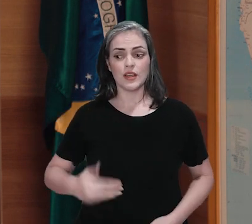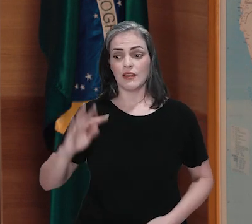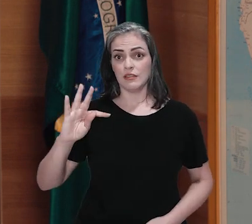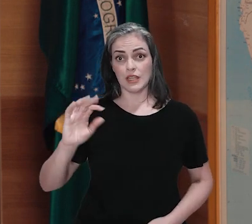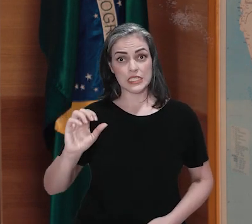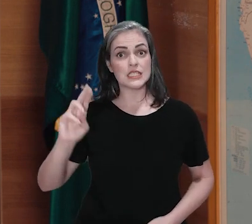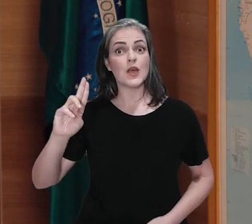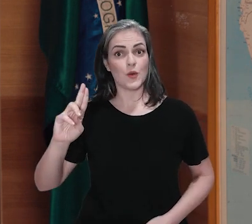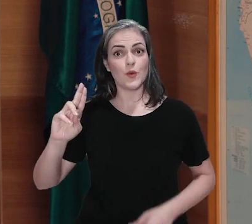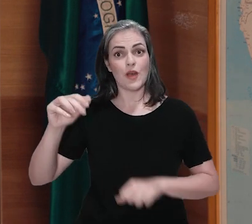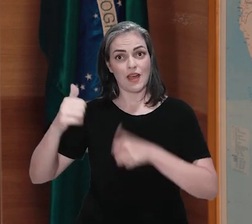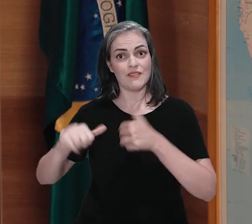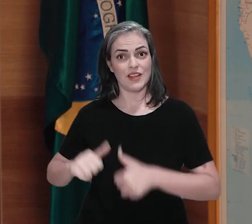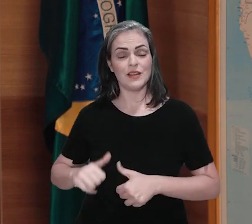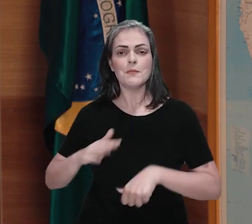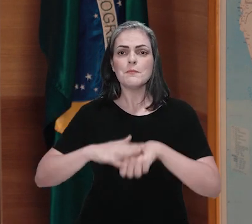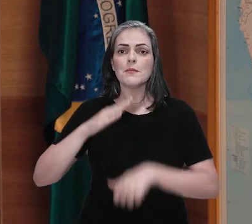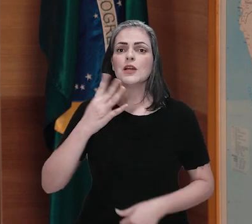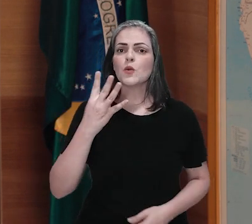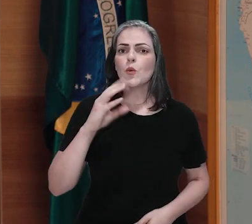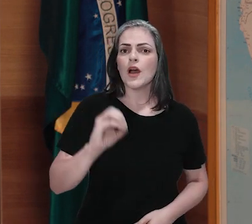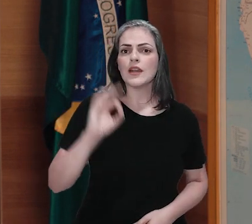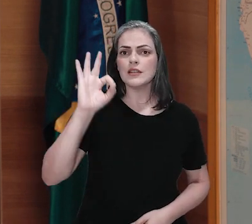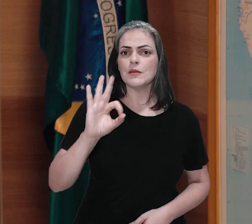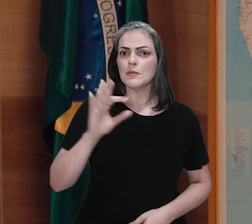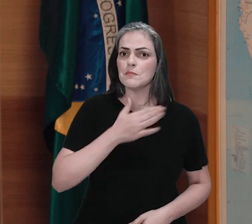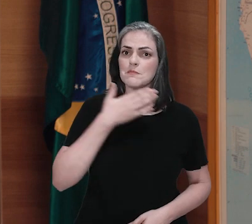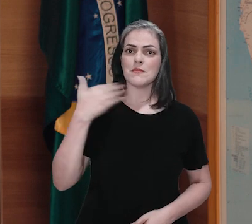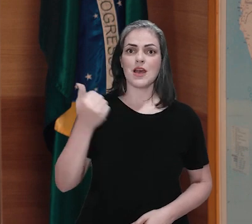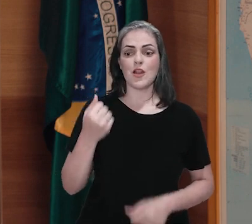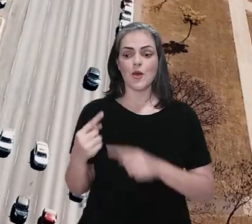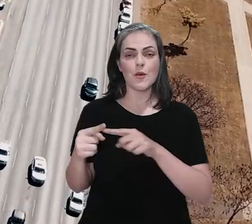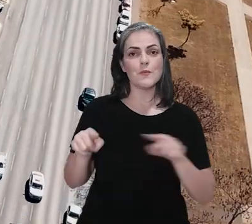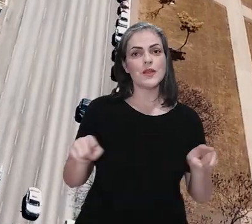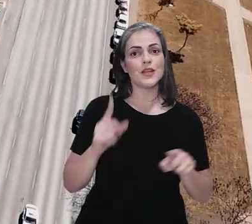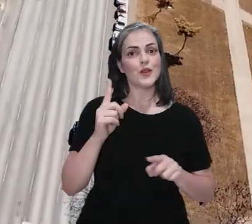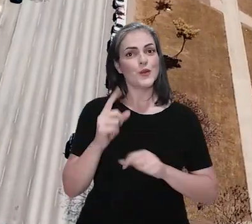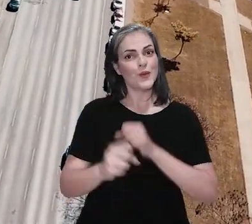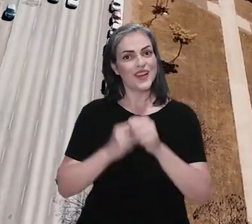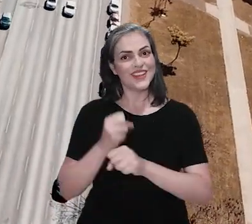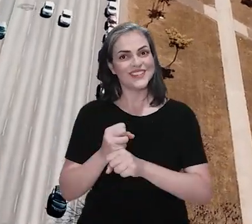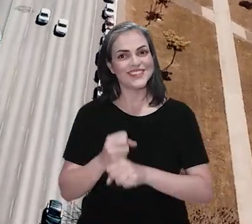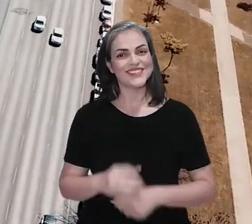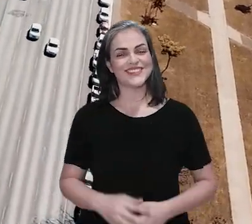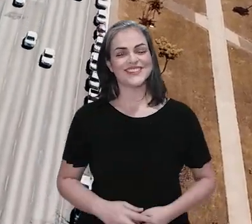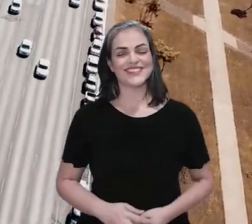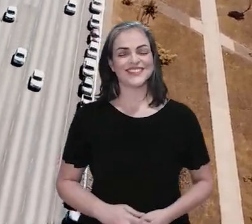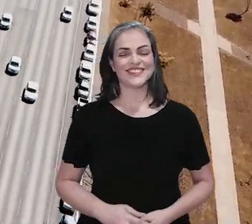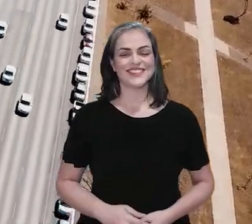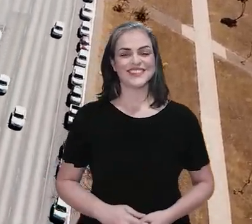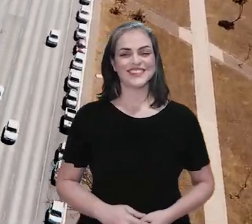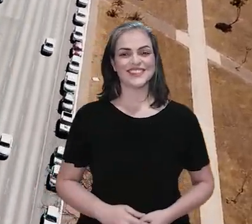Tribunal de Contas da União ampliou em mais de 40% em apenas um ano.